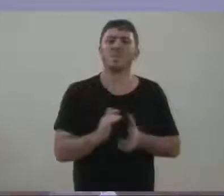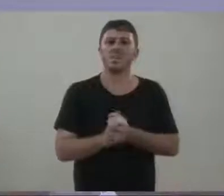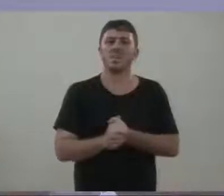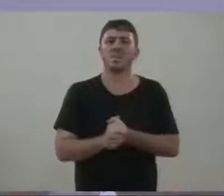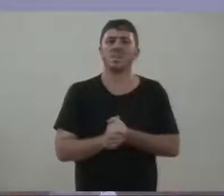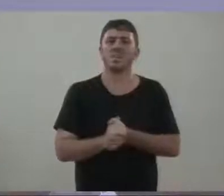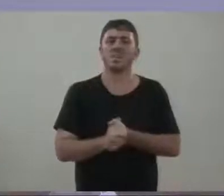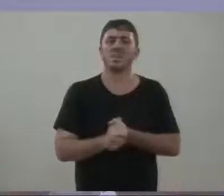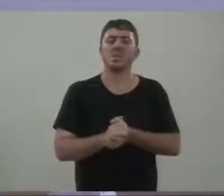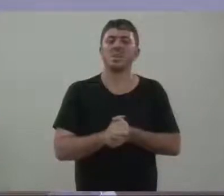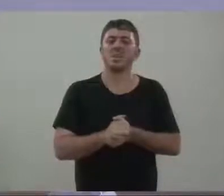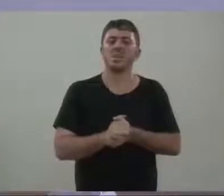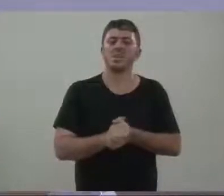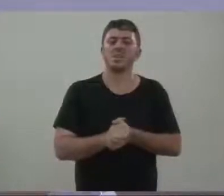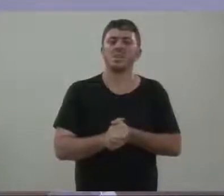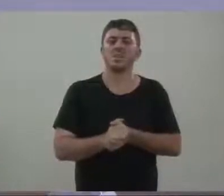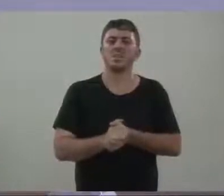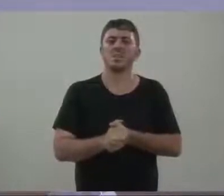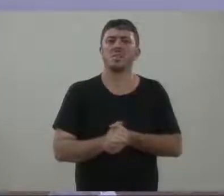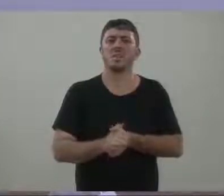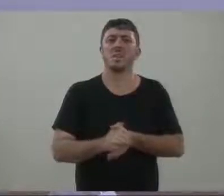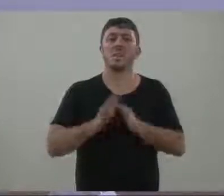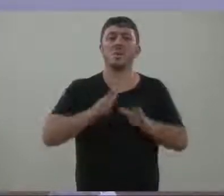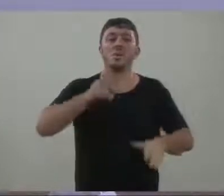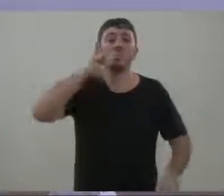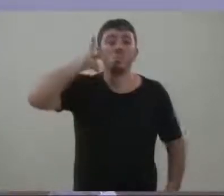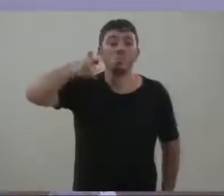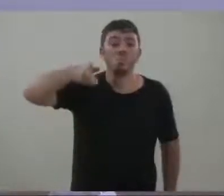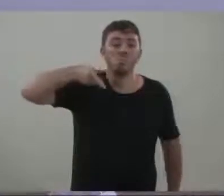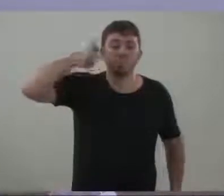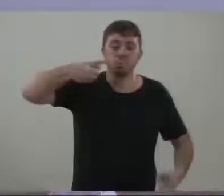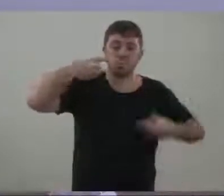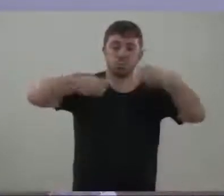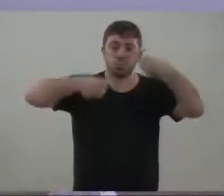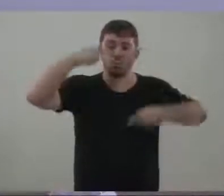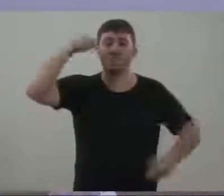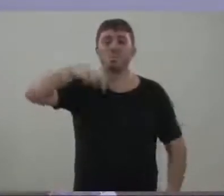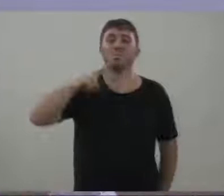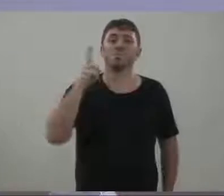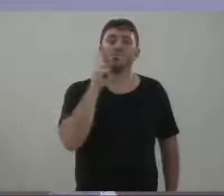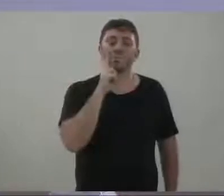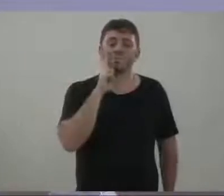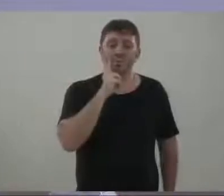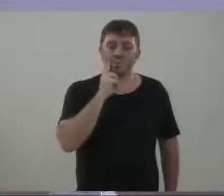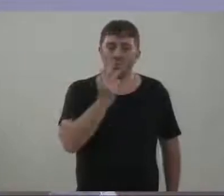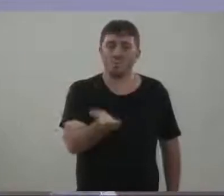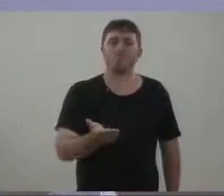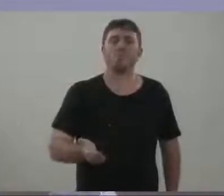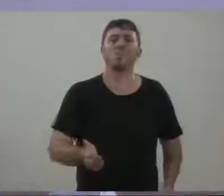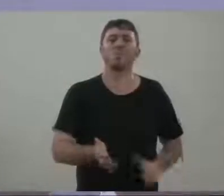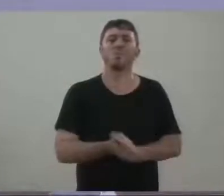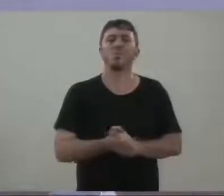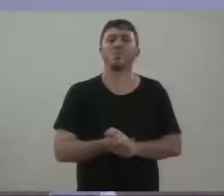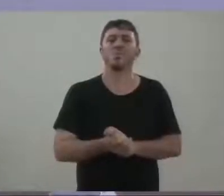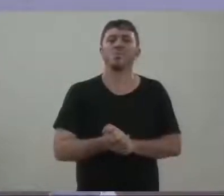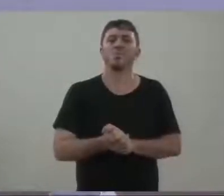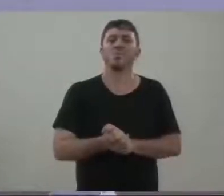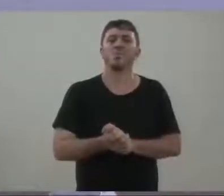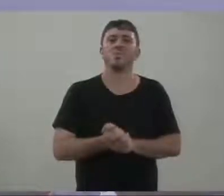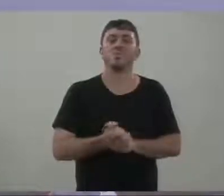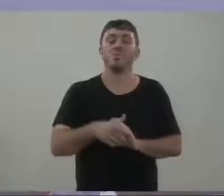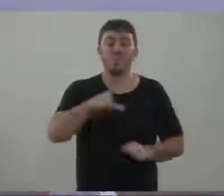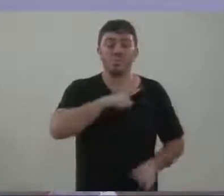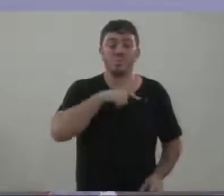foi registrado isso. Né? A política vinhedense, é isso. É isso mesmo. Nós temos ainda